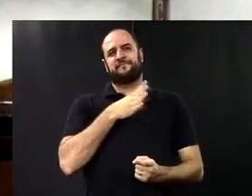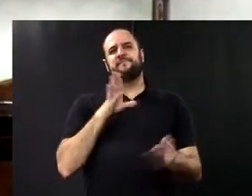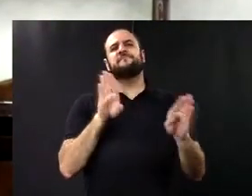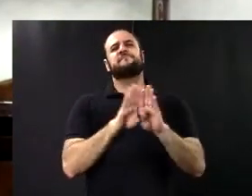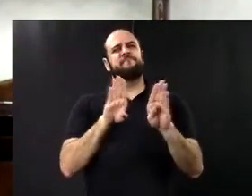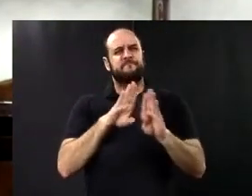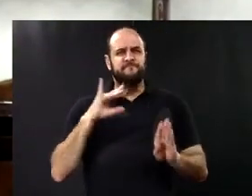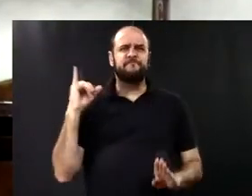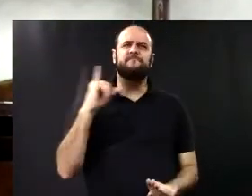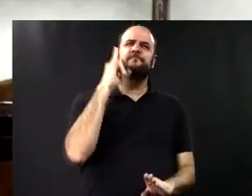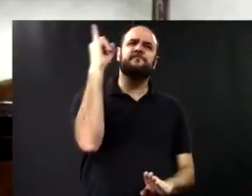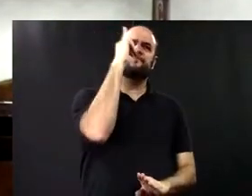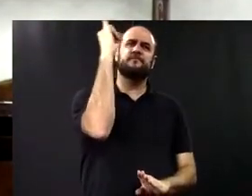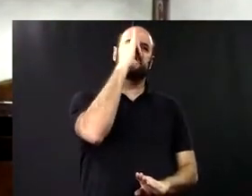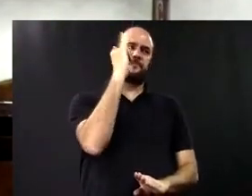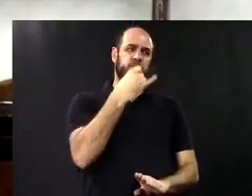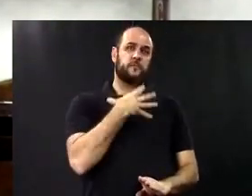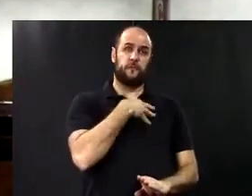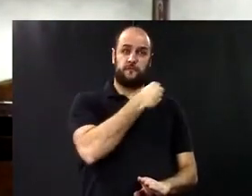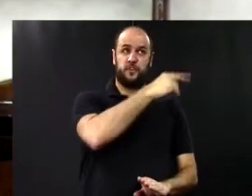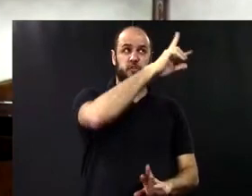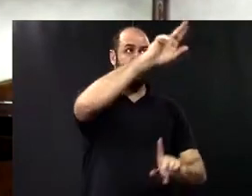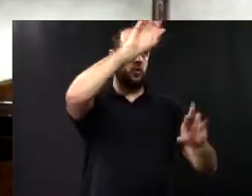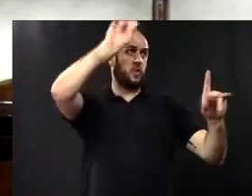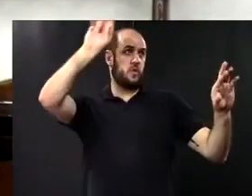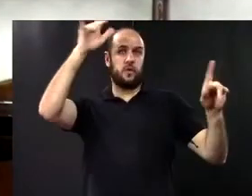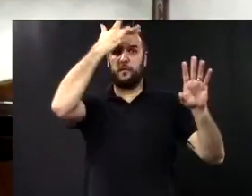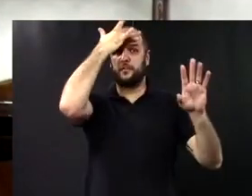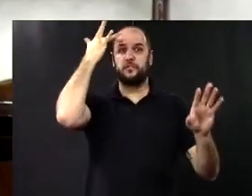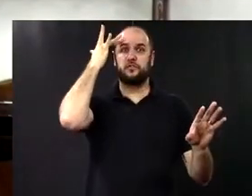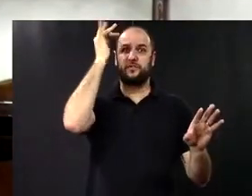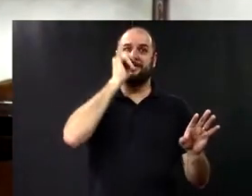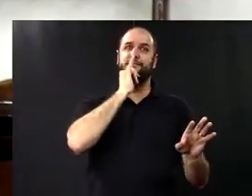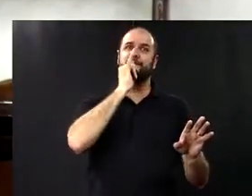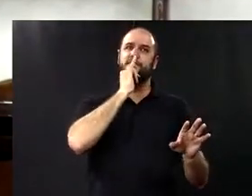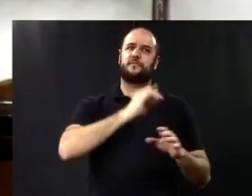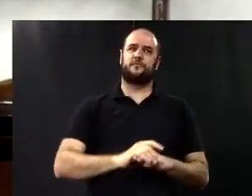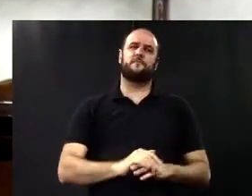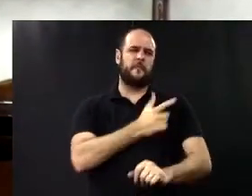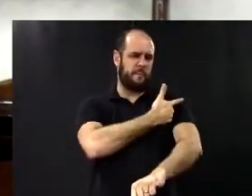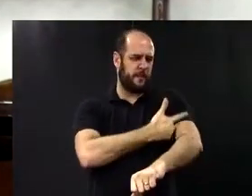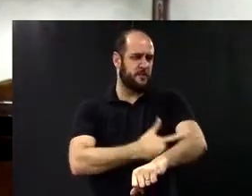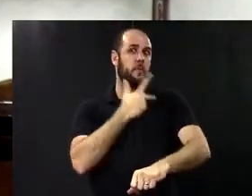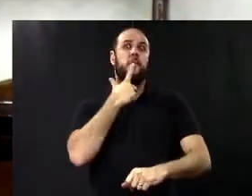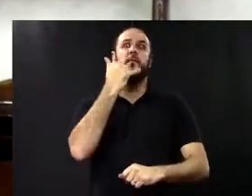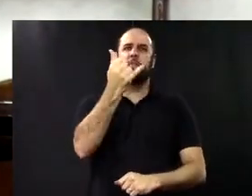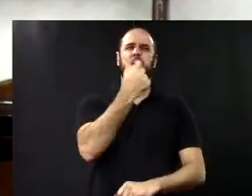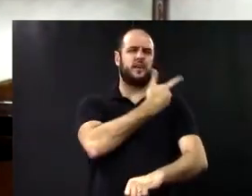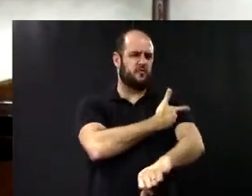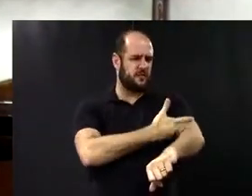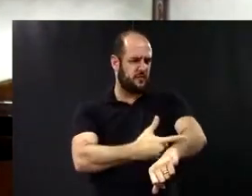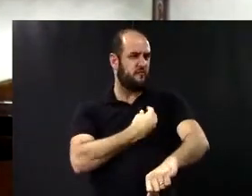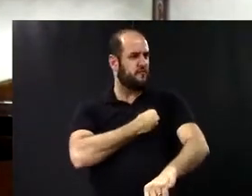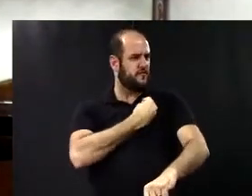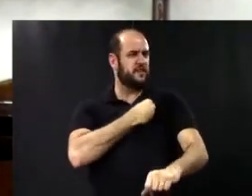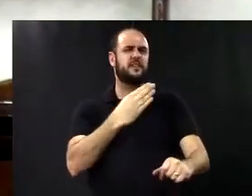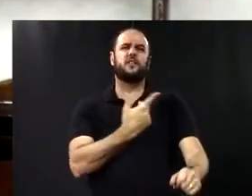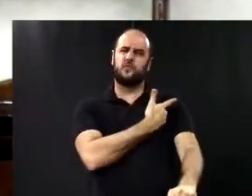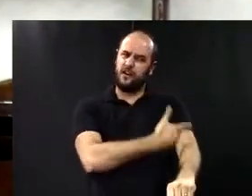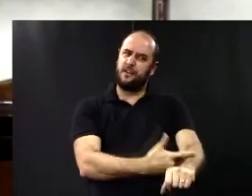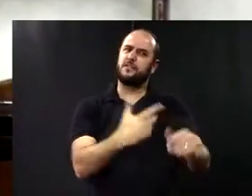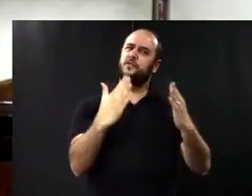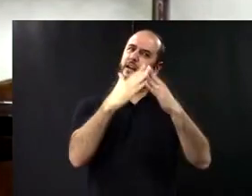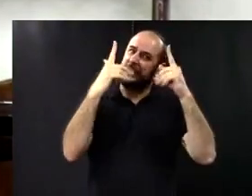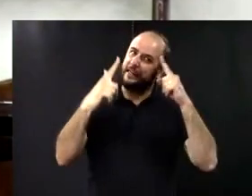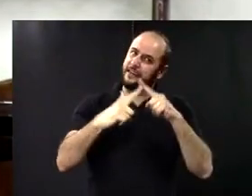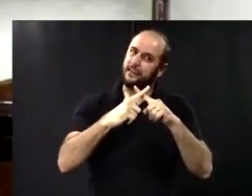educação dos outros filhos, para a educação dos pais, para a educação da igreja.